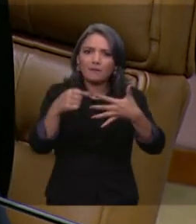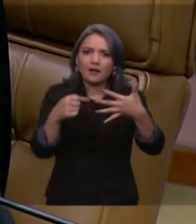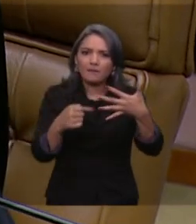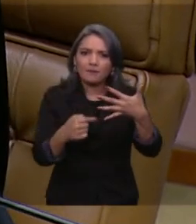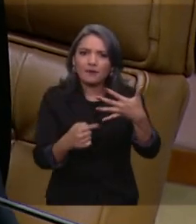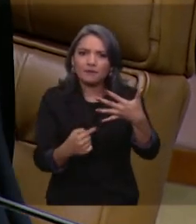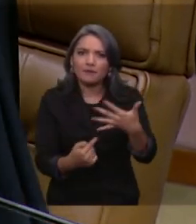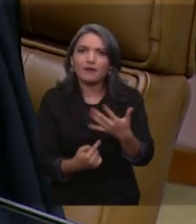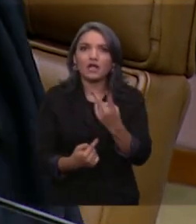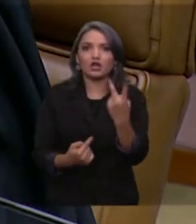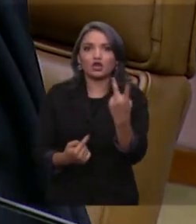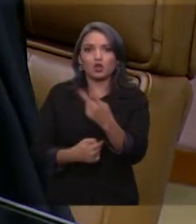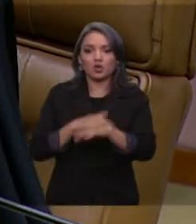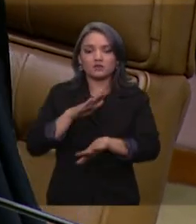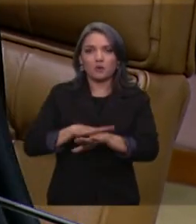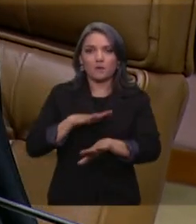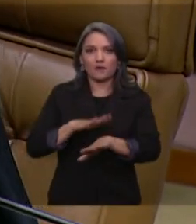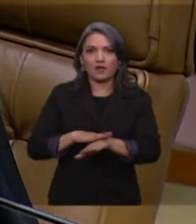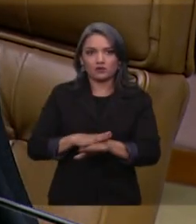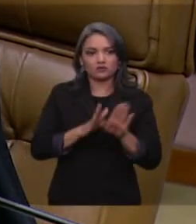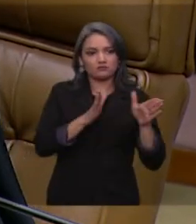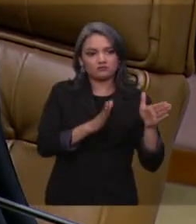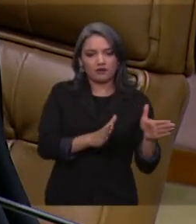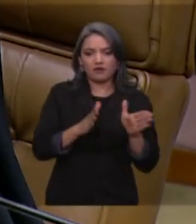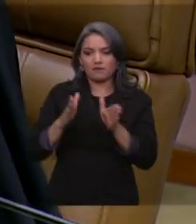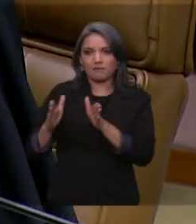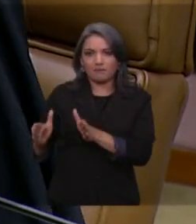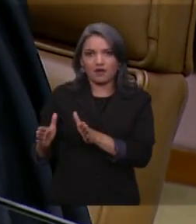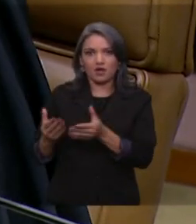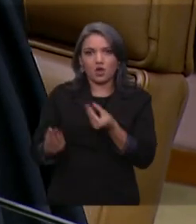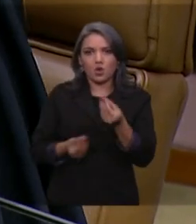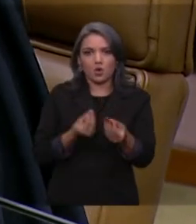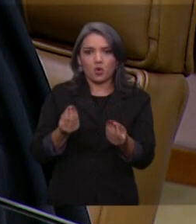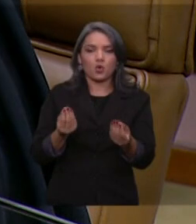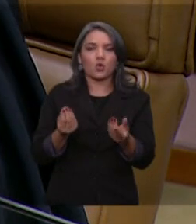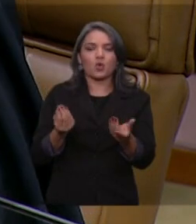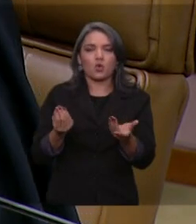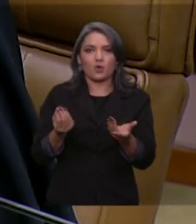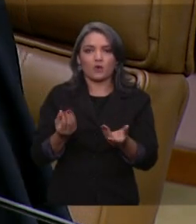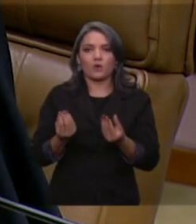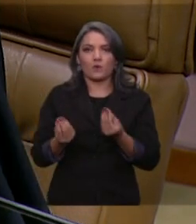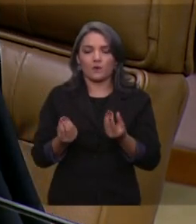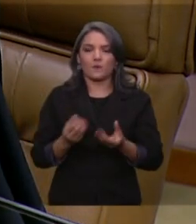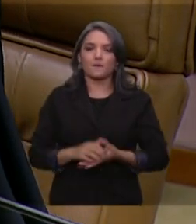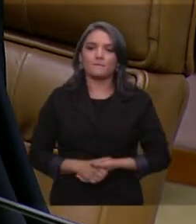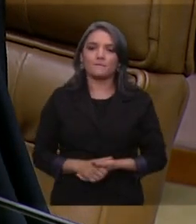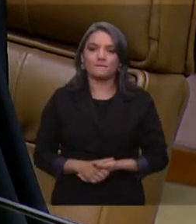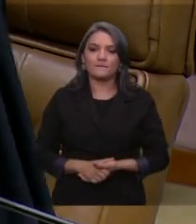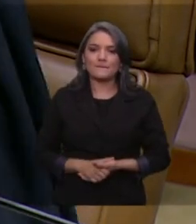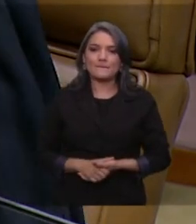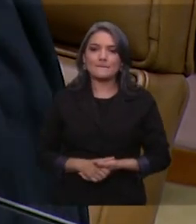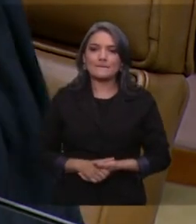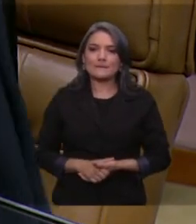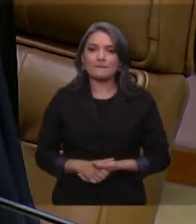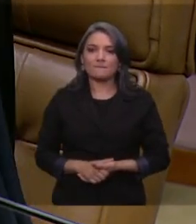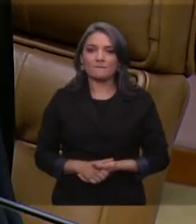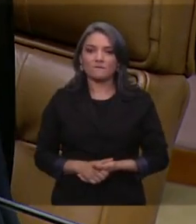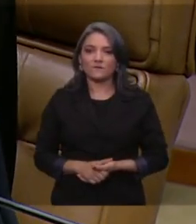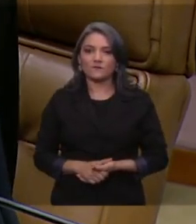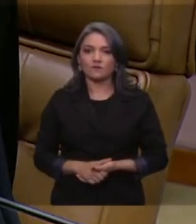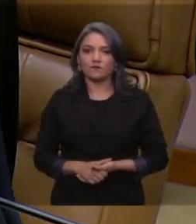ou bifásico em relação ao casamento. Esse sistema